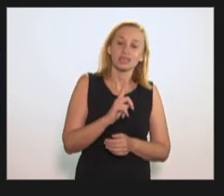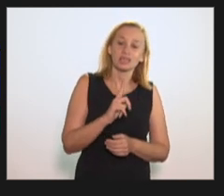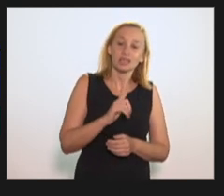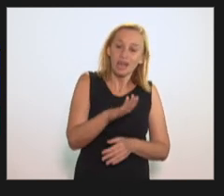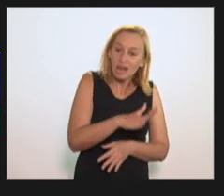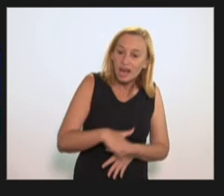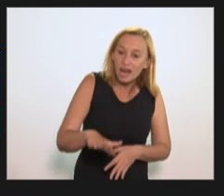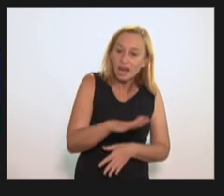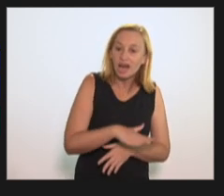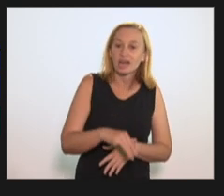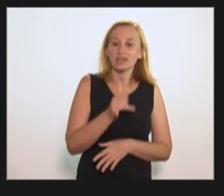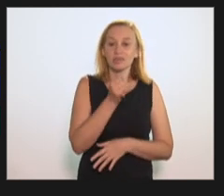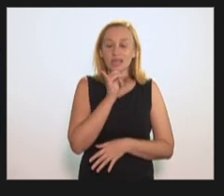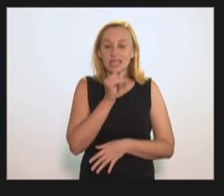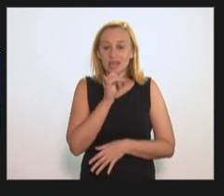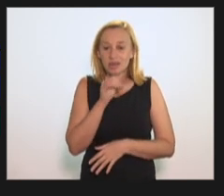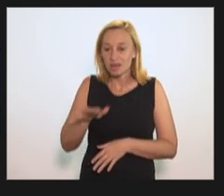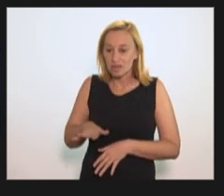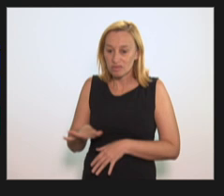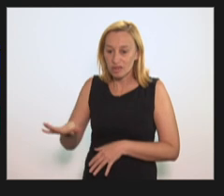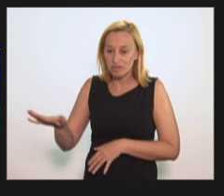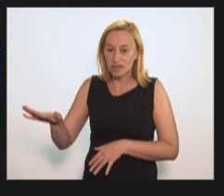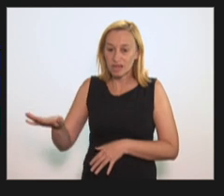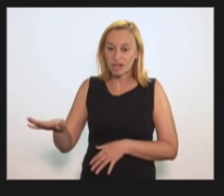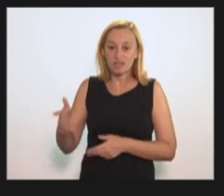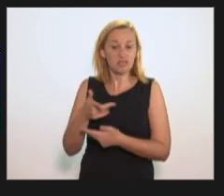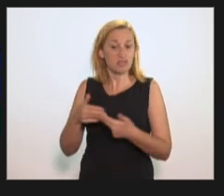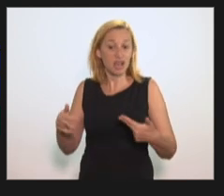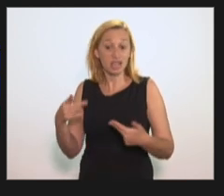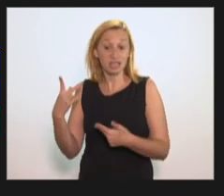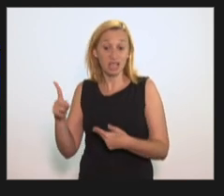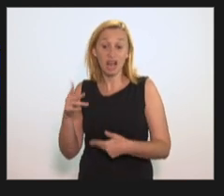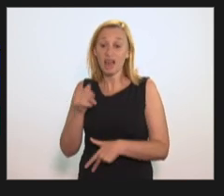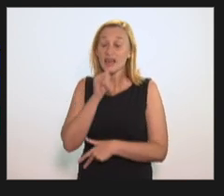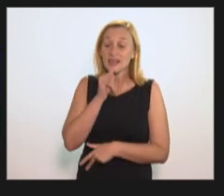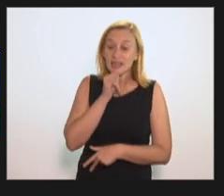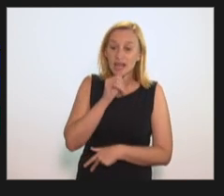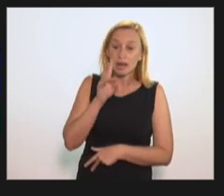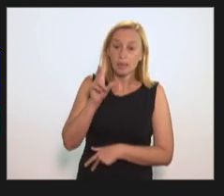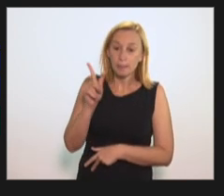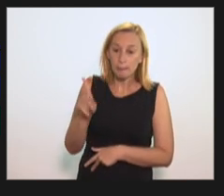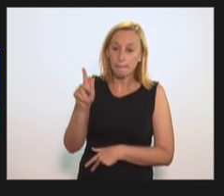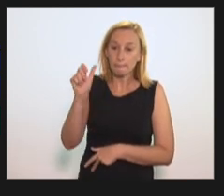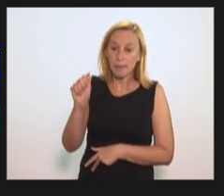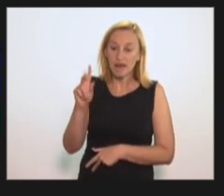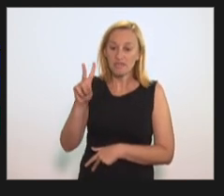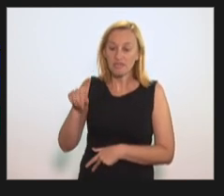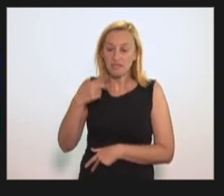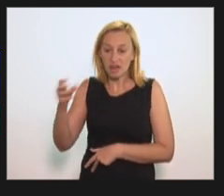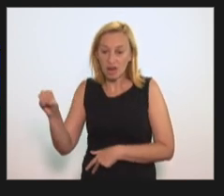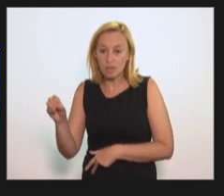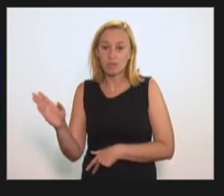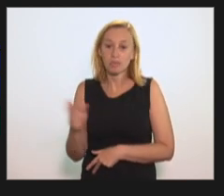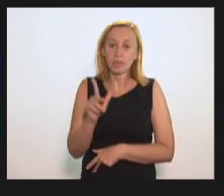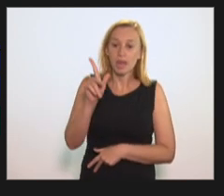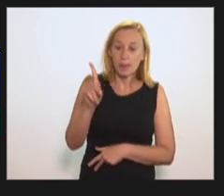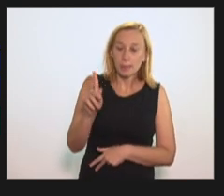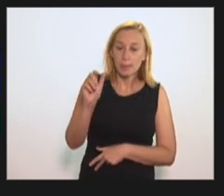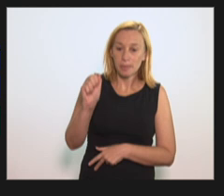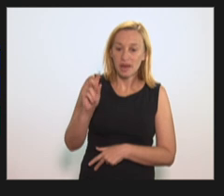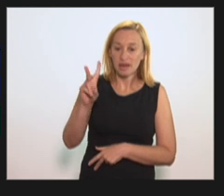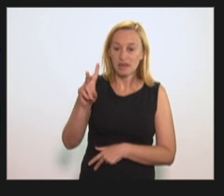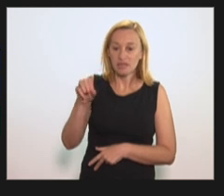exemplo como as favelas do Rio de Janeiro muitas delas como por exemplo o pavão o pavãozinho o cantagalo a